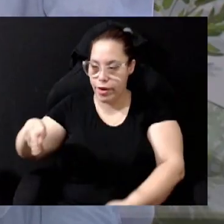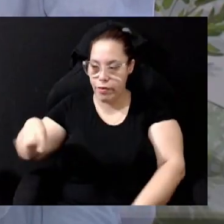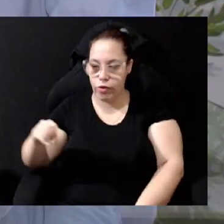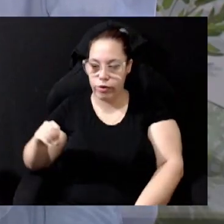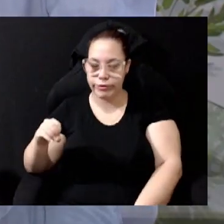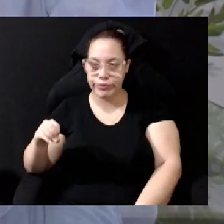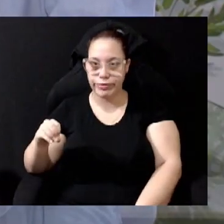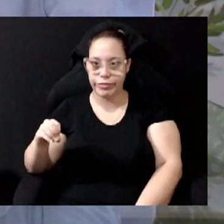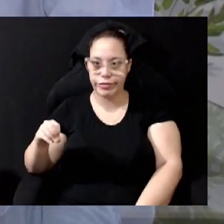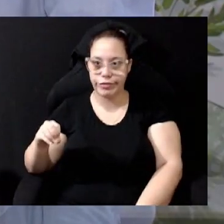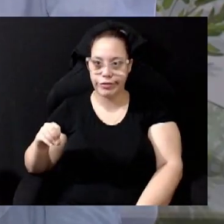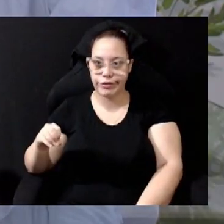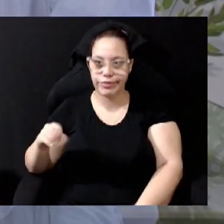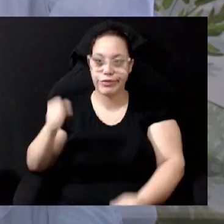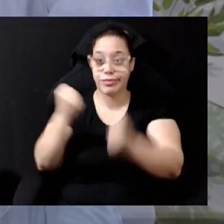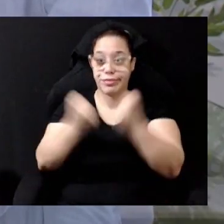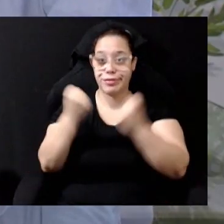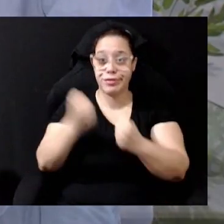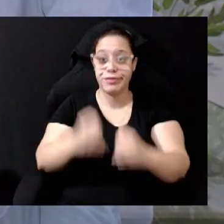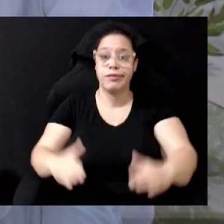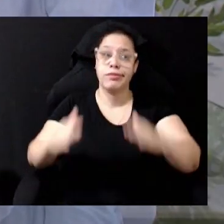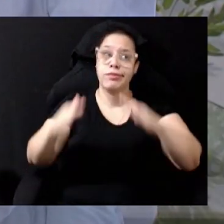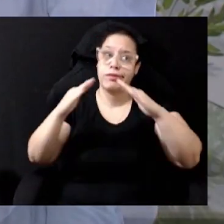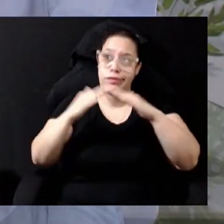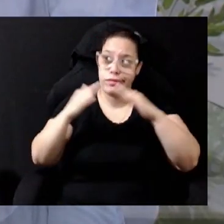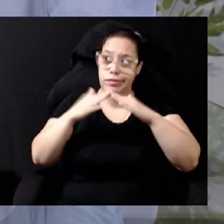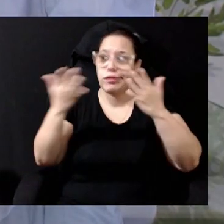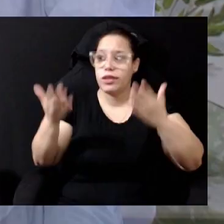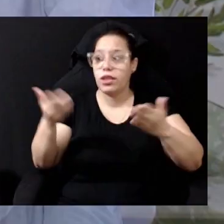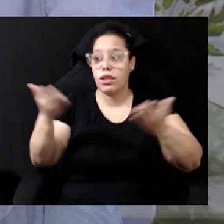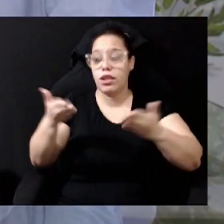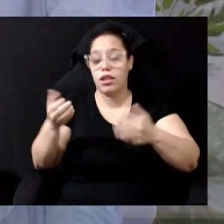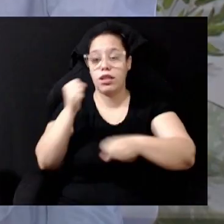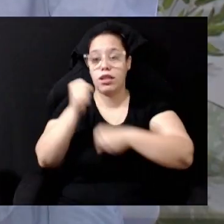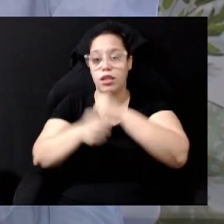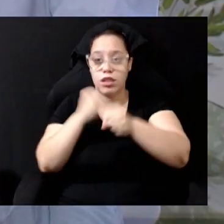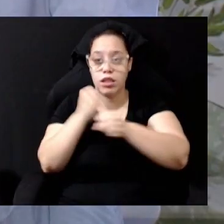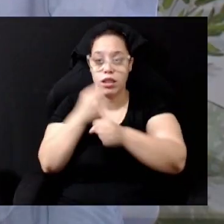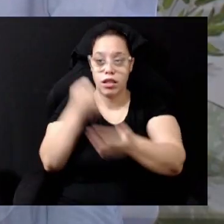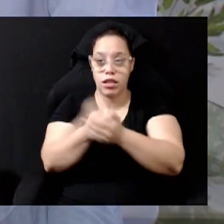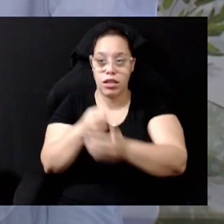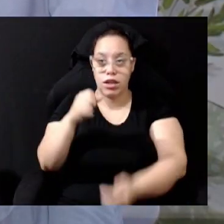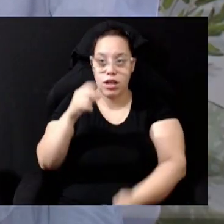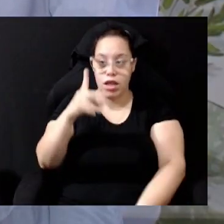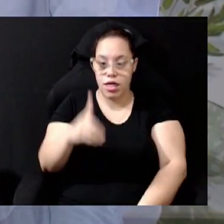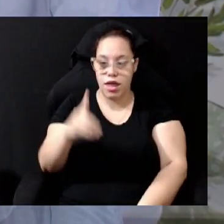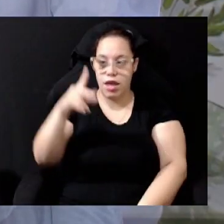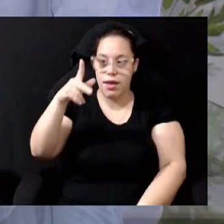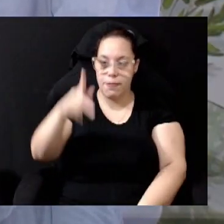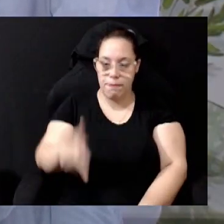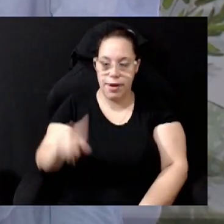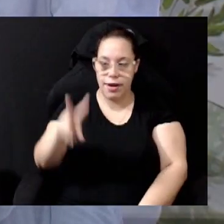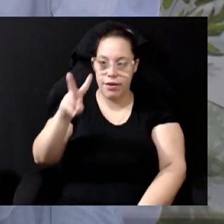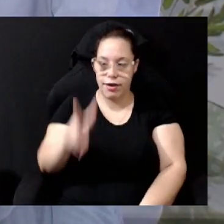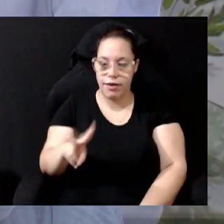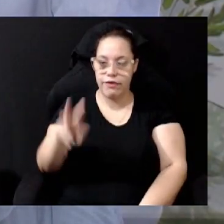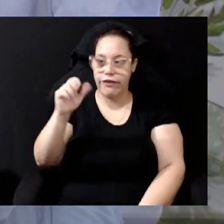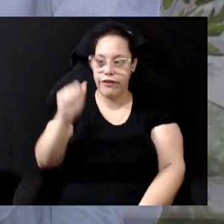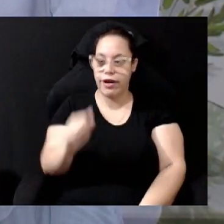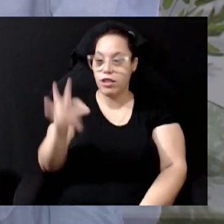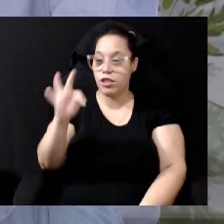imposto de carro, é imposto da casa. Esse ano deve vir a cobrança do DPVAT, que a gente já não estava acostumado nos anos